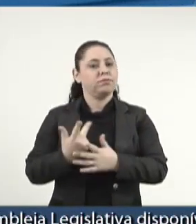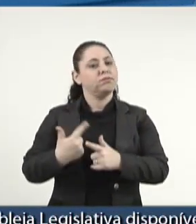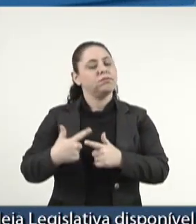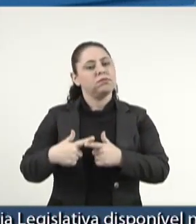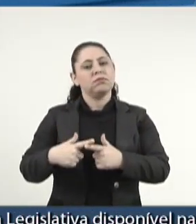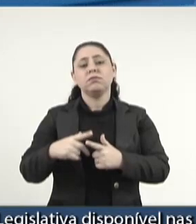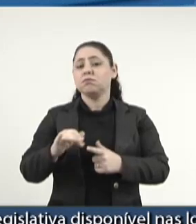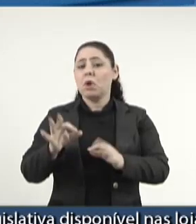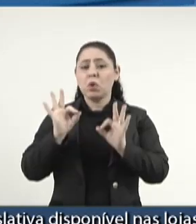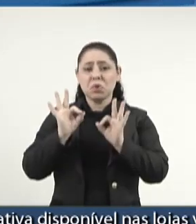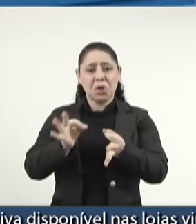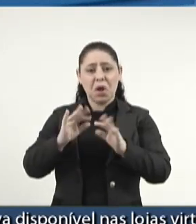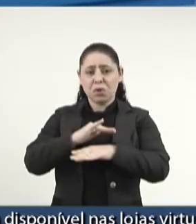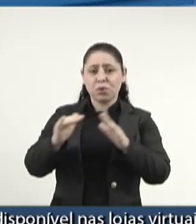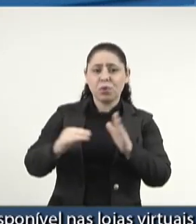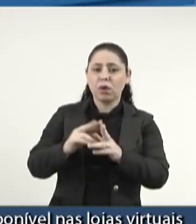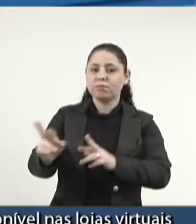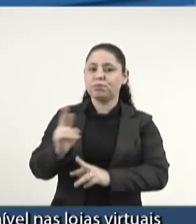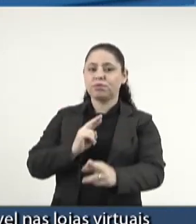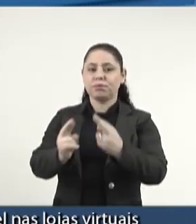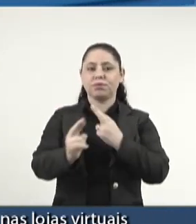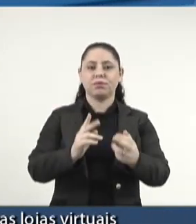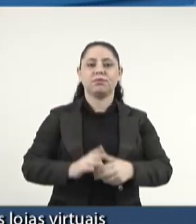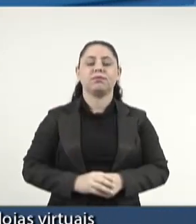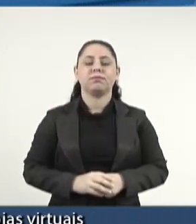teria sido tudo respondido.